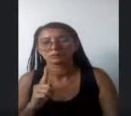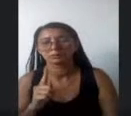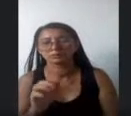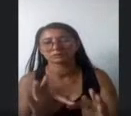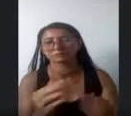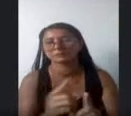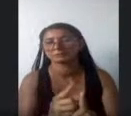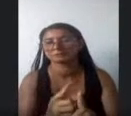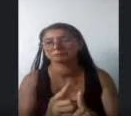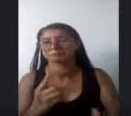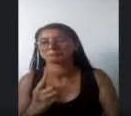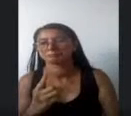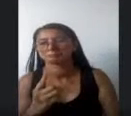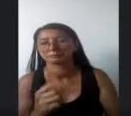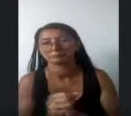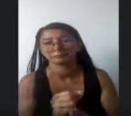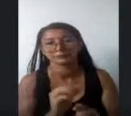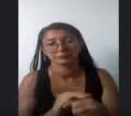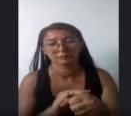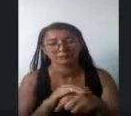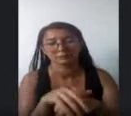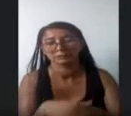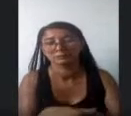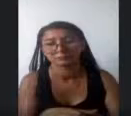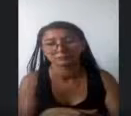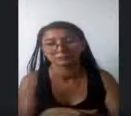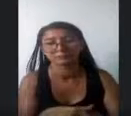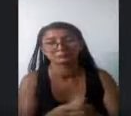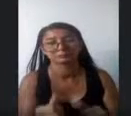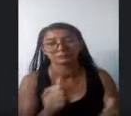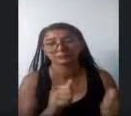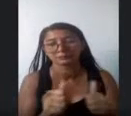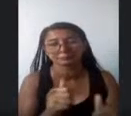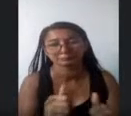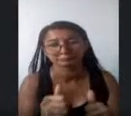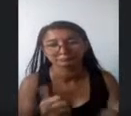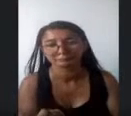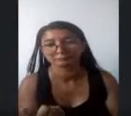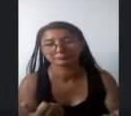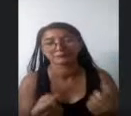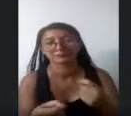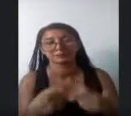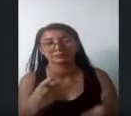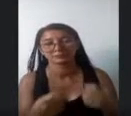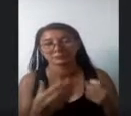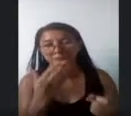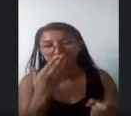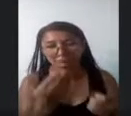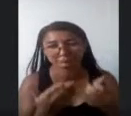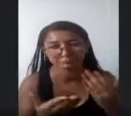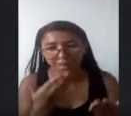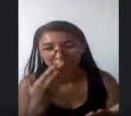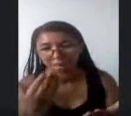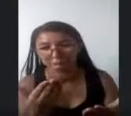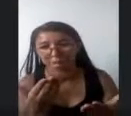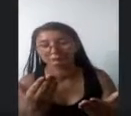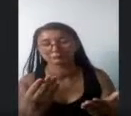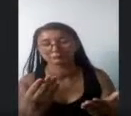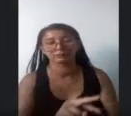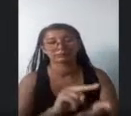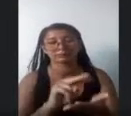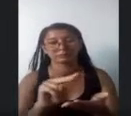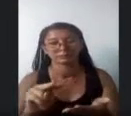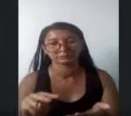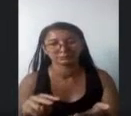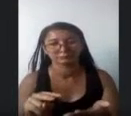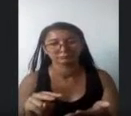se envolvem com o quê? Se envolvem com álcool, se envolvem com sexo, se envolvem com jogos, e são profissionais que